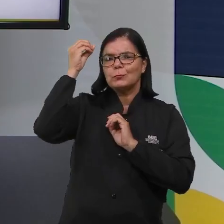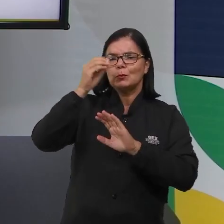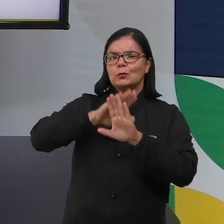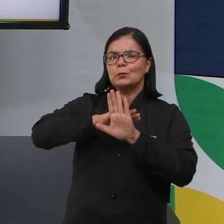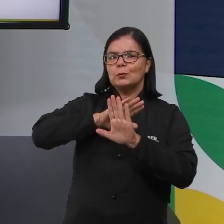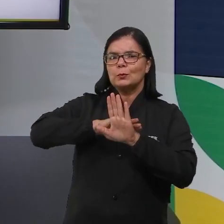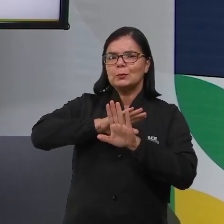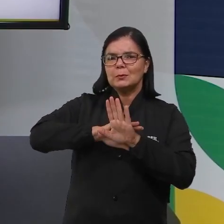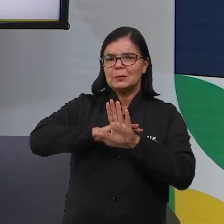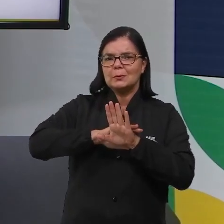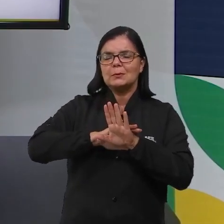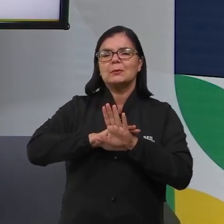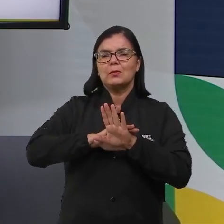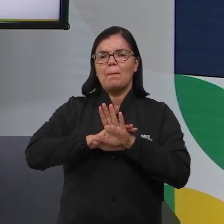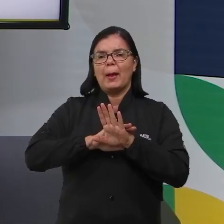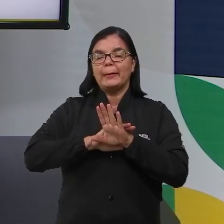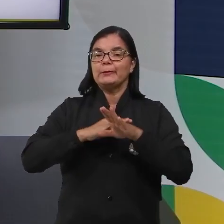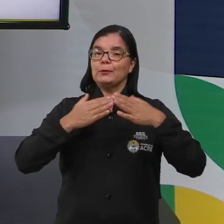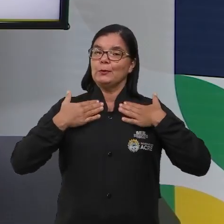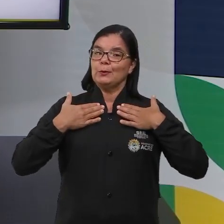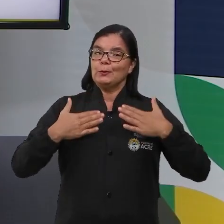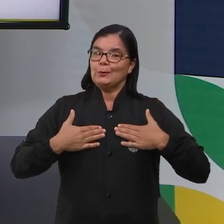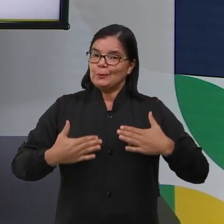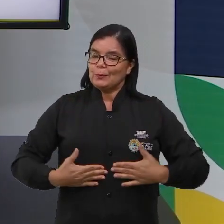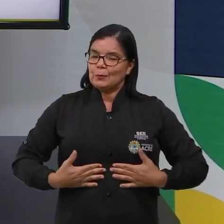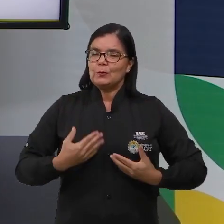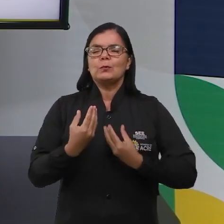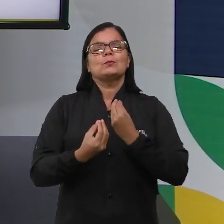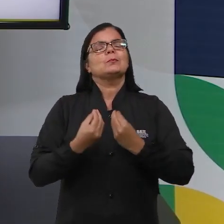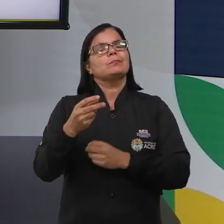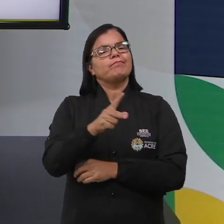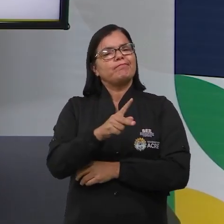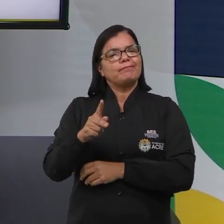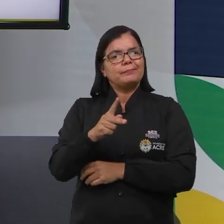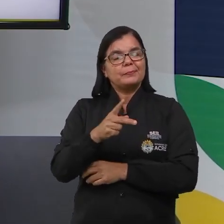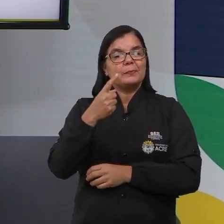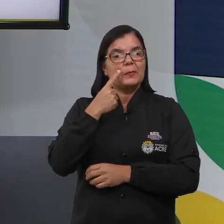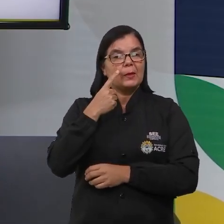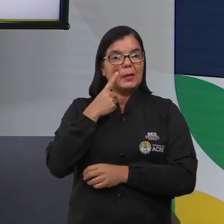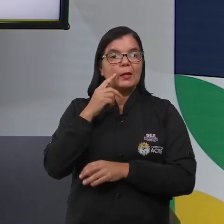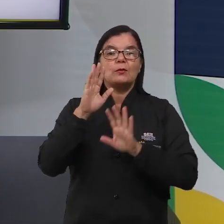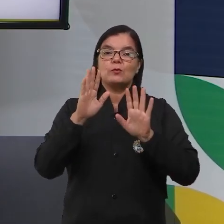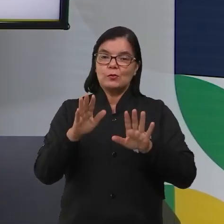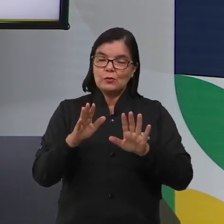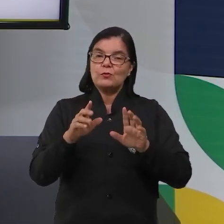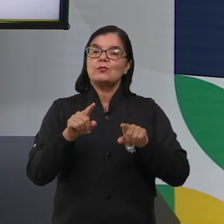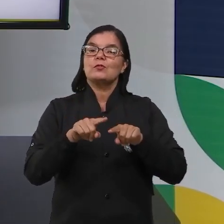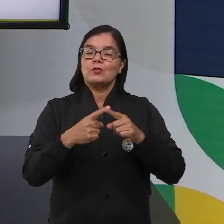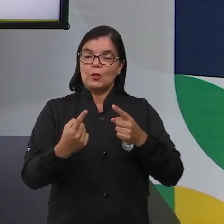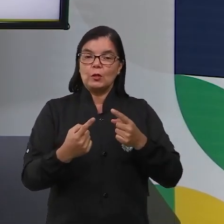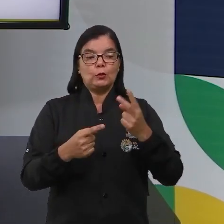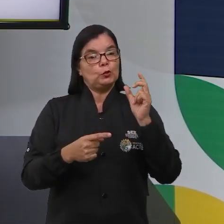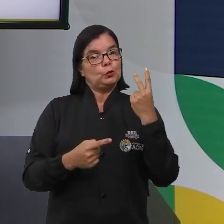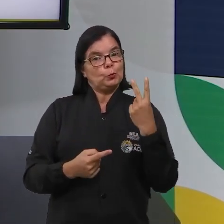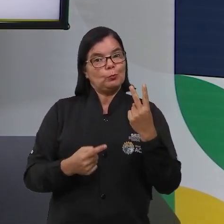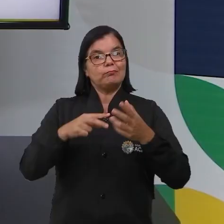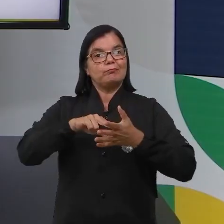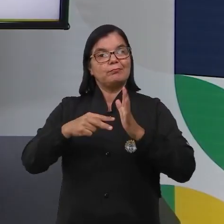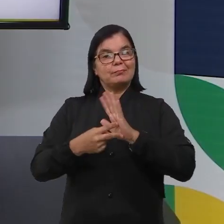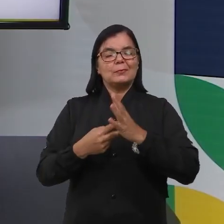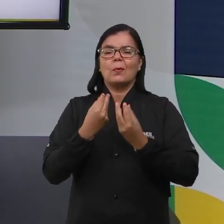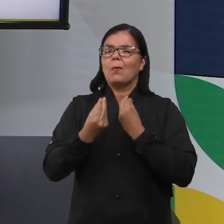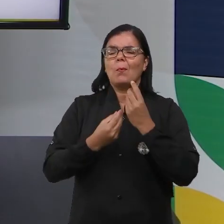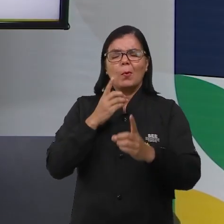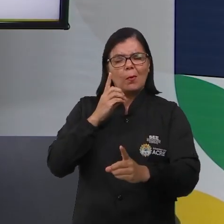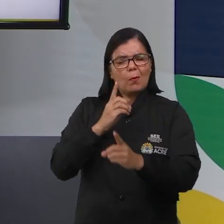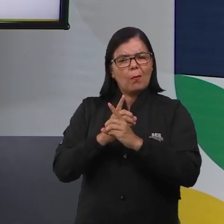trás, o sentido mais sarcástico. Como assim, professora? Eu já ouvi falar nessa questão do duplo sentido, mas como eu